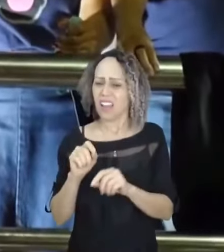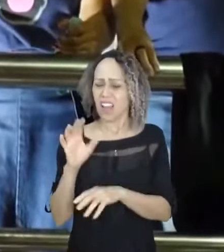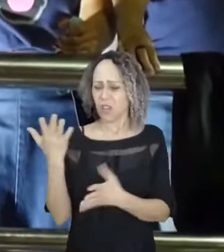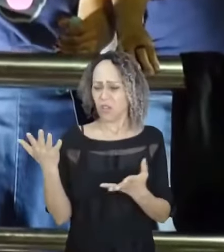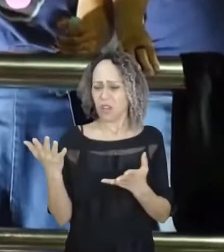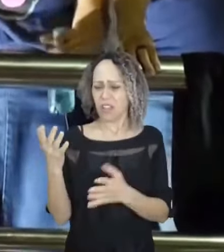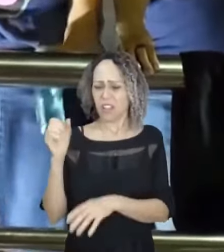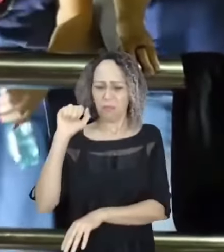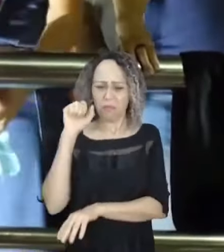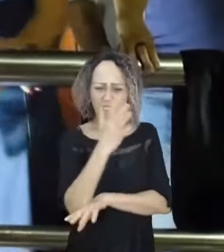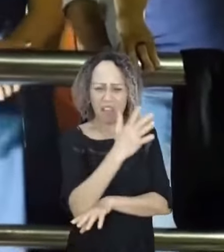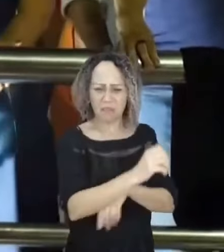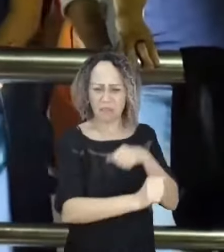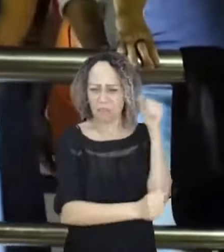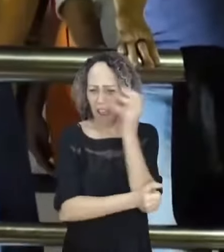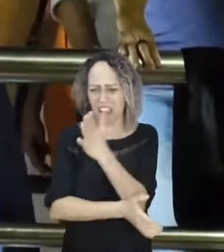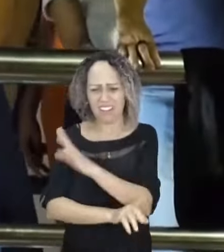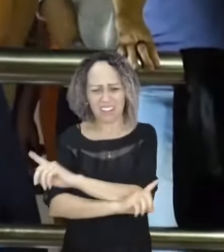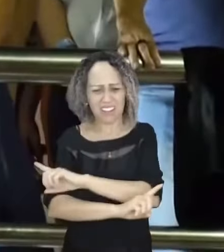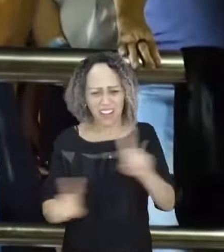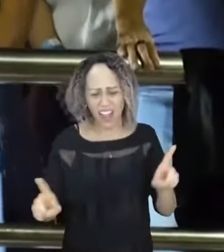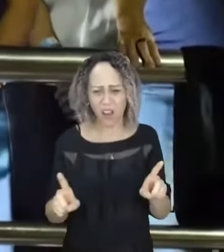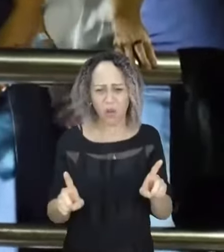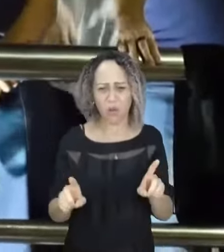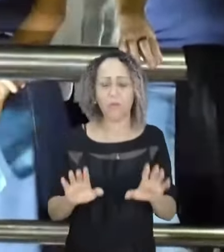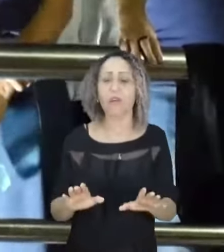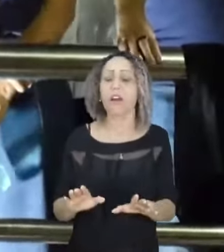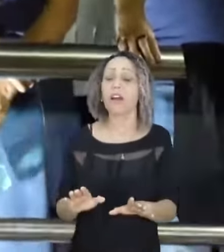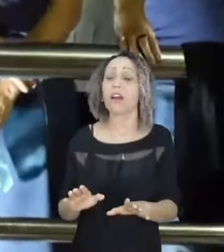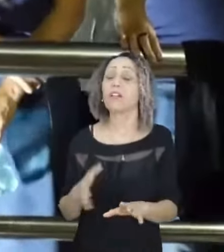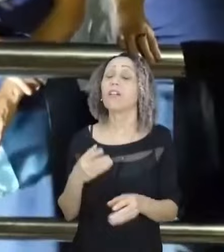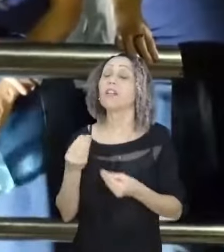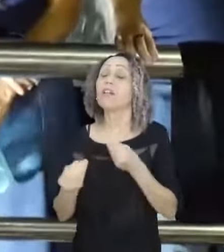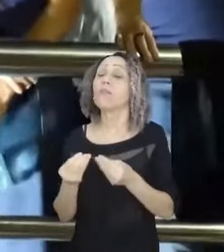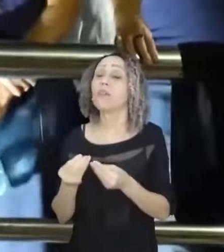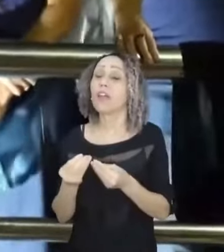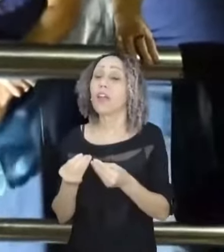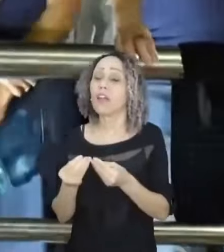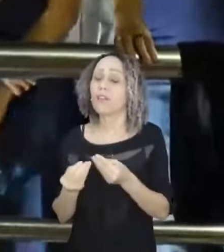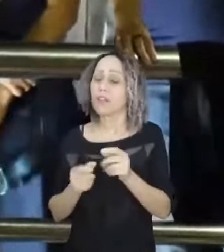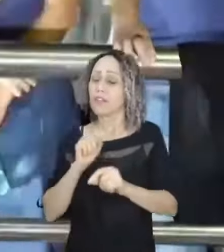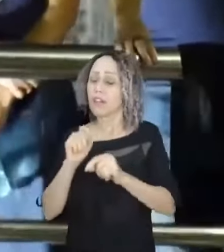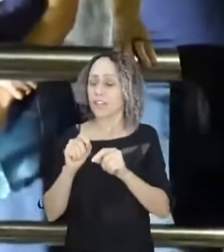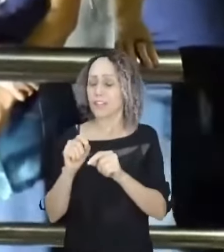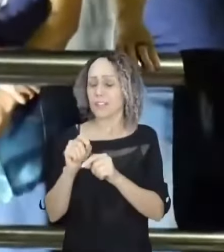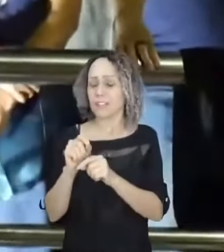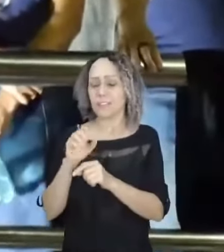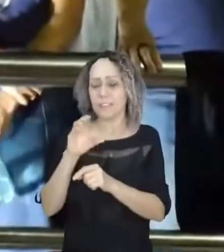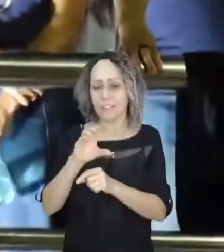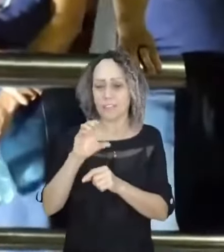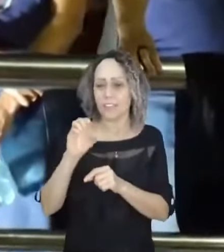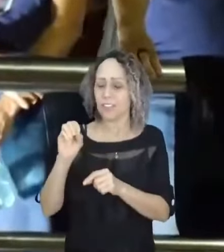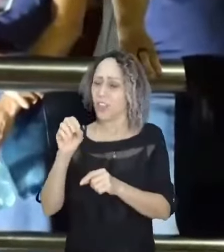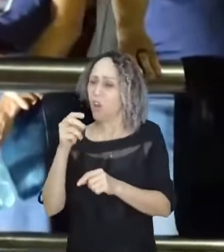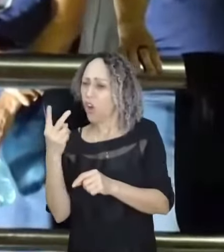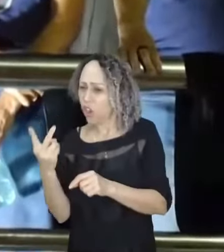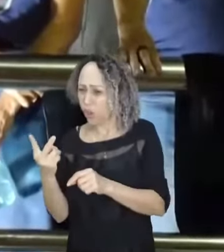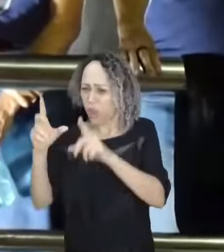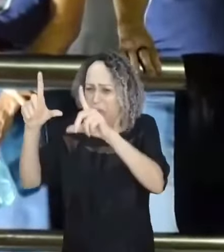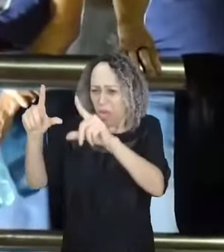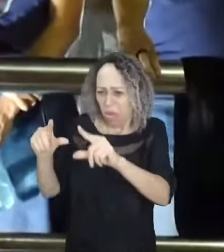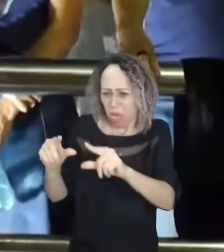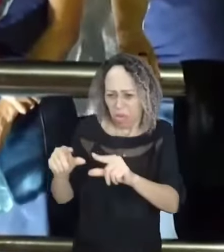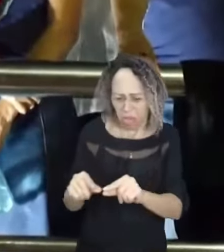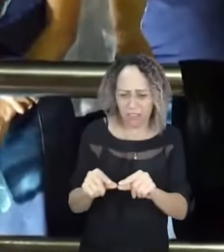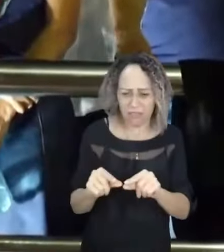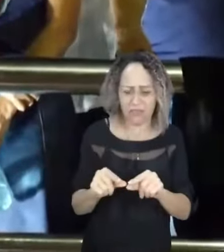governadores uma política agrícola de baixo carbono e vamos exigir que os países ricos paguem aquilo que nós estamos